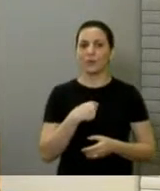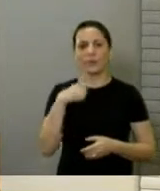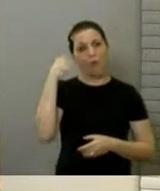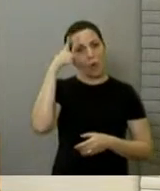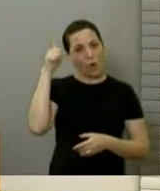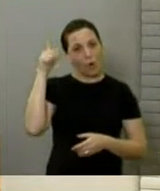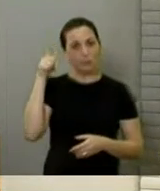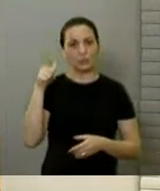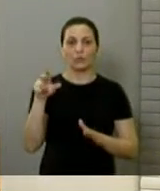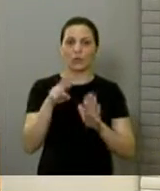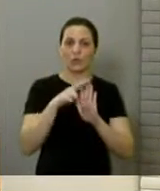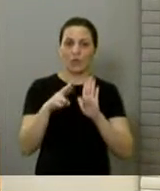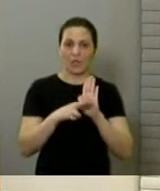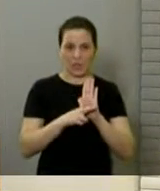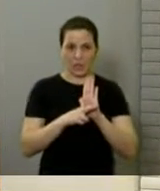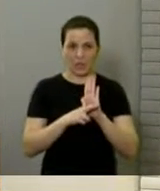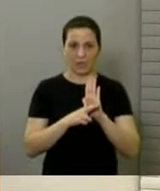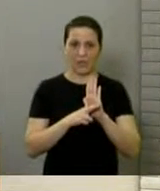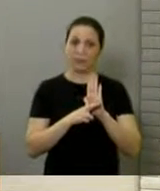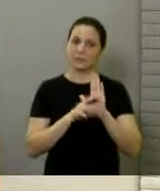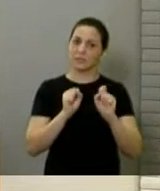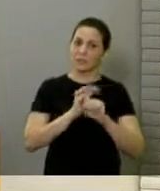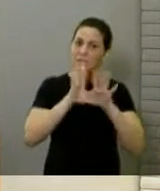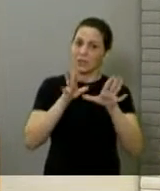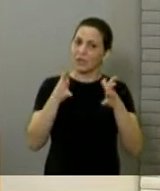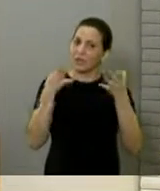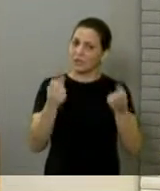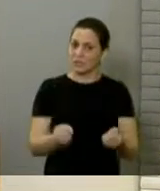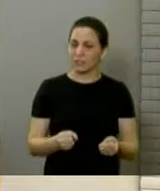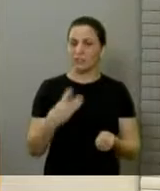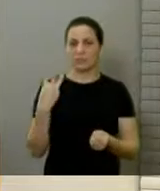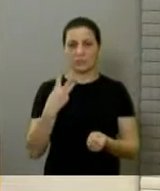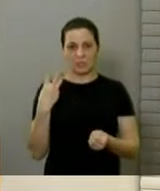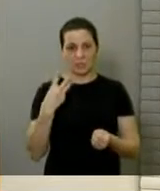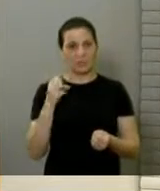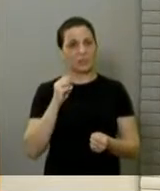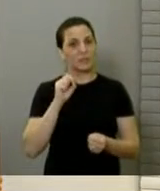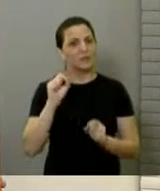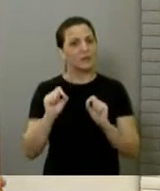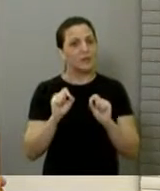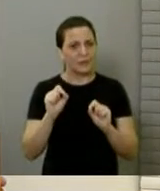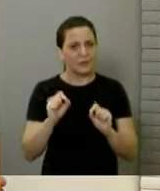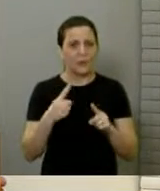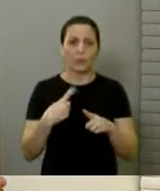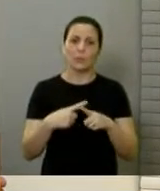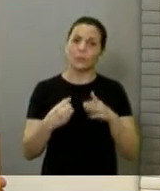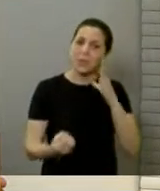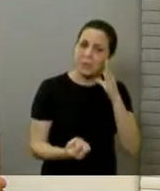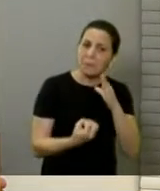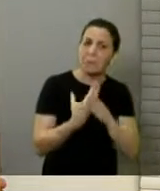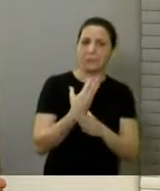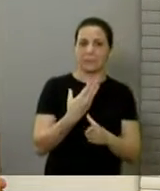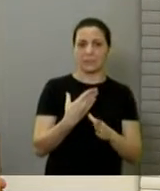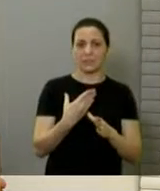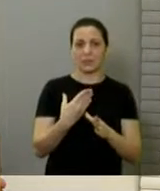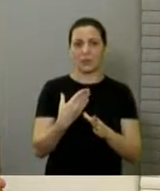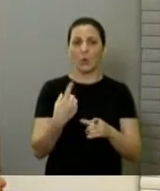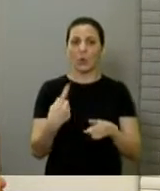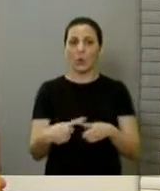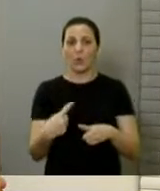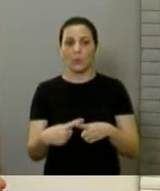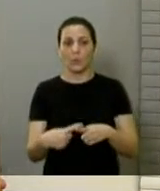regras claras, eu sou favorável à terceirização. Desde que o serviço... E por que que ela apareceu? Ela apareceu